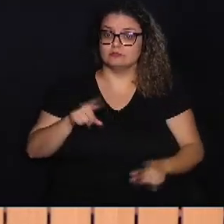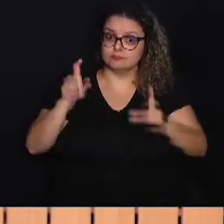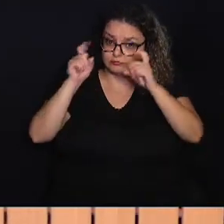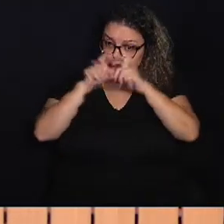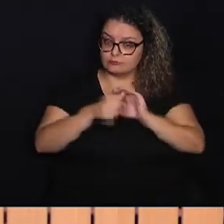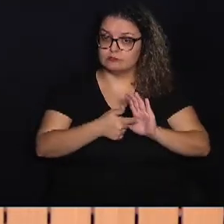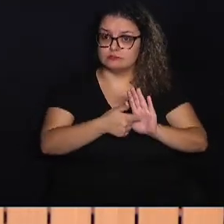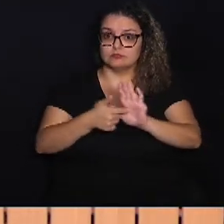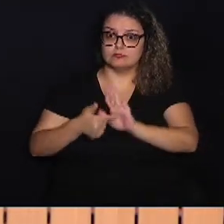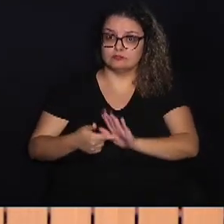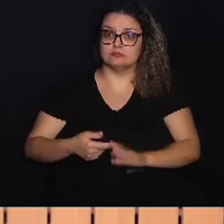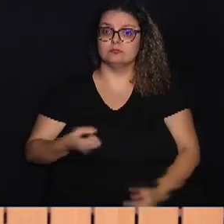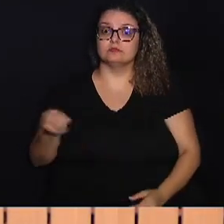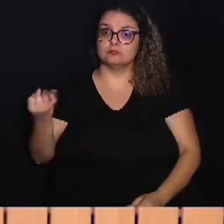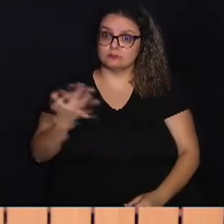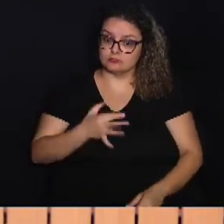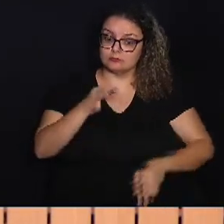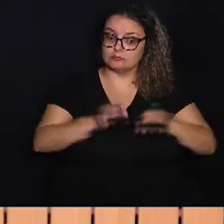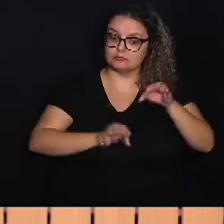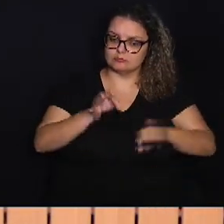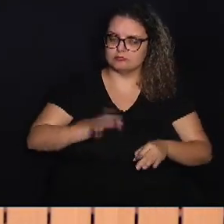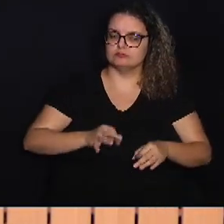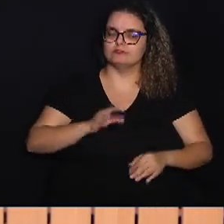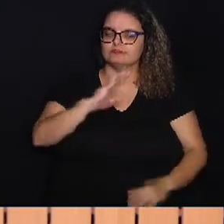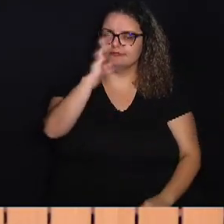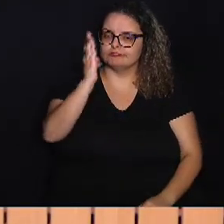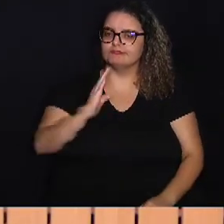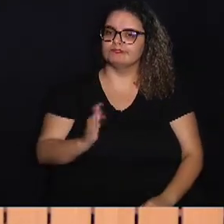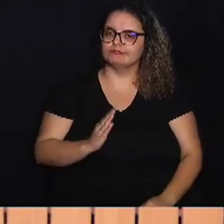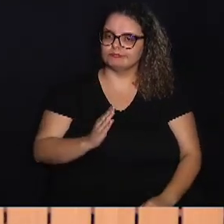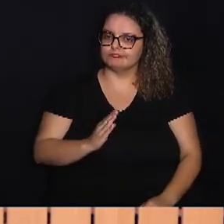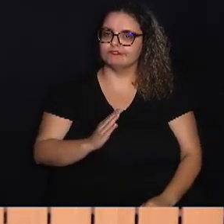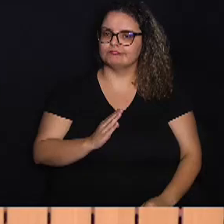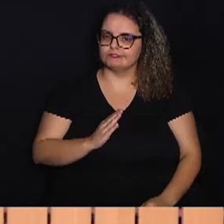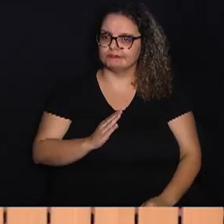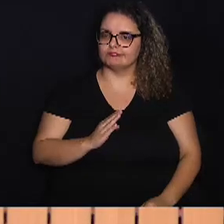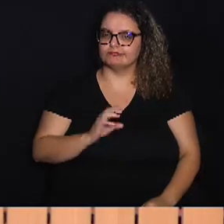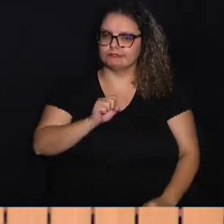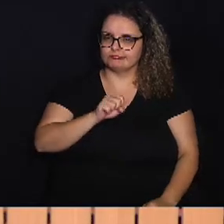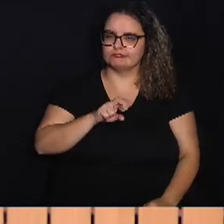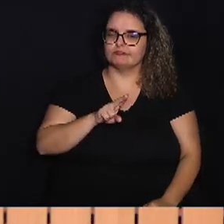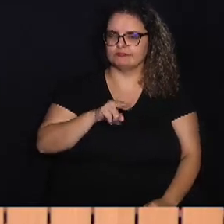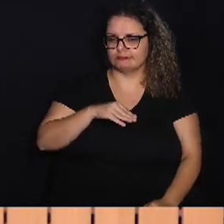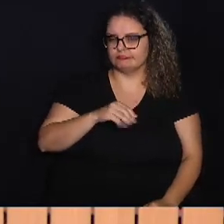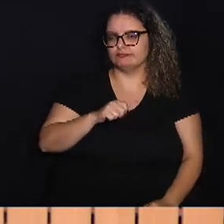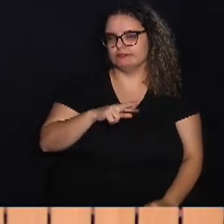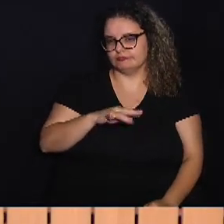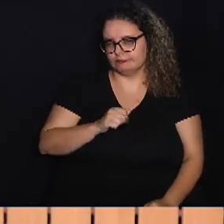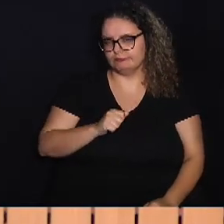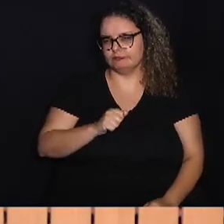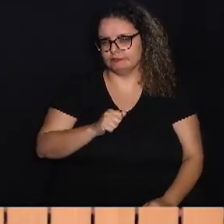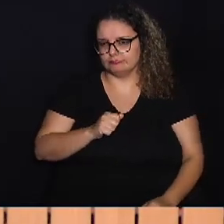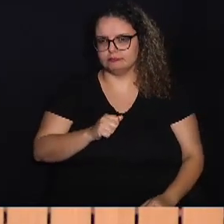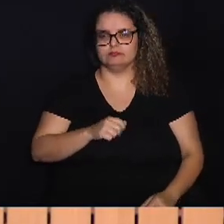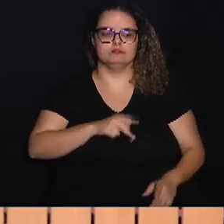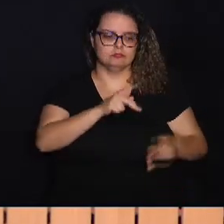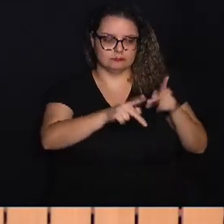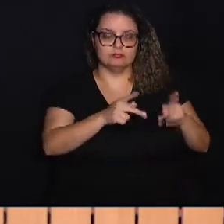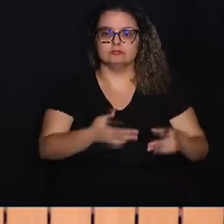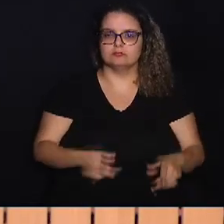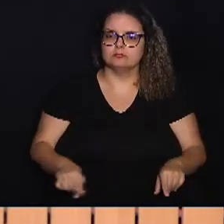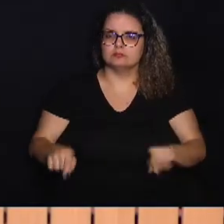mostra o quanto a justiça brasileira ela é extremamente sumária quanto os pobres Mas ela é extremamente